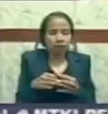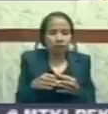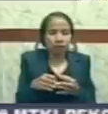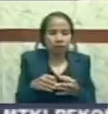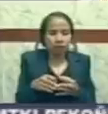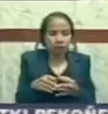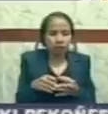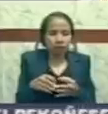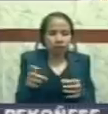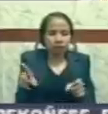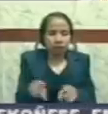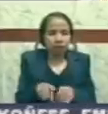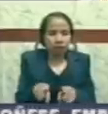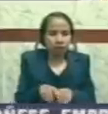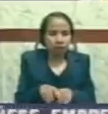referência.